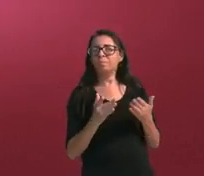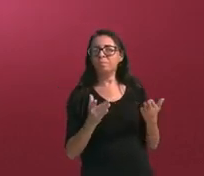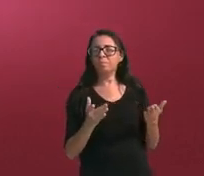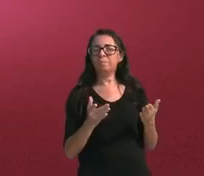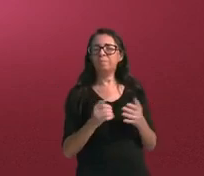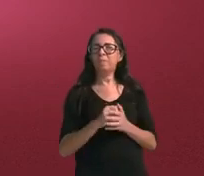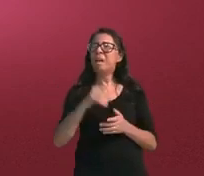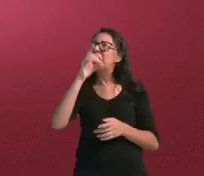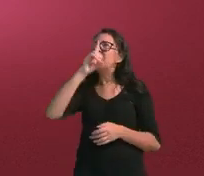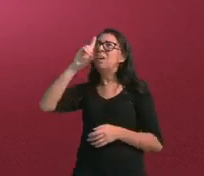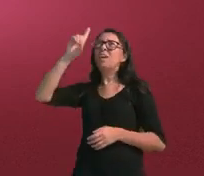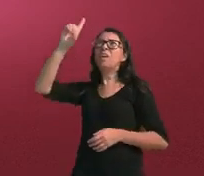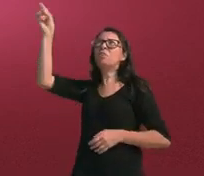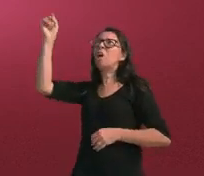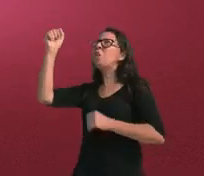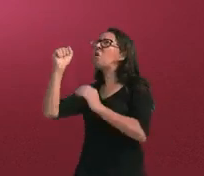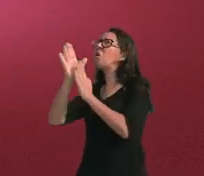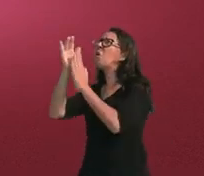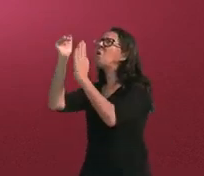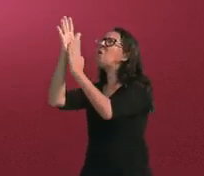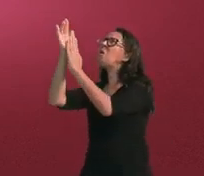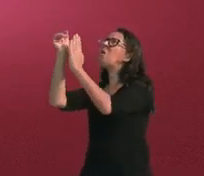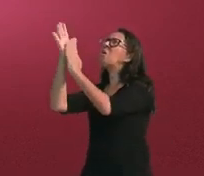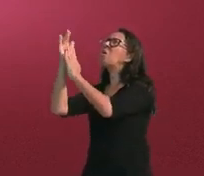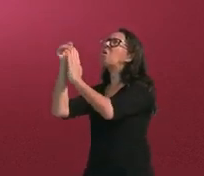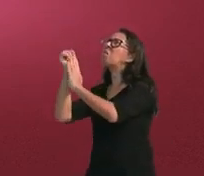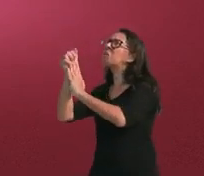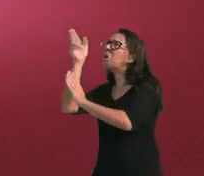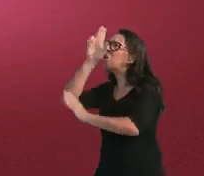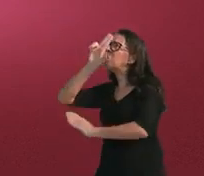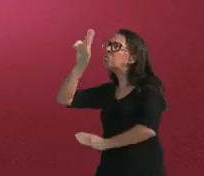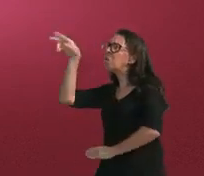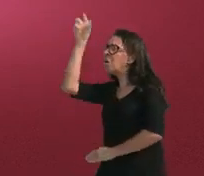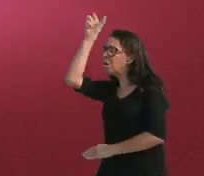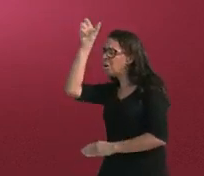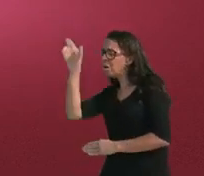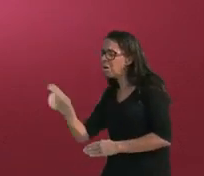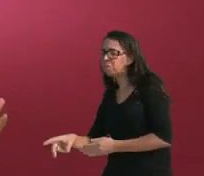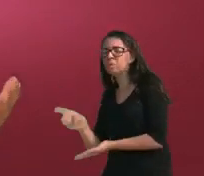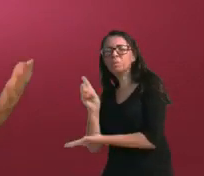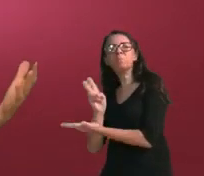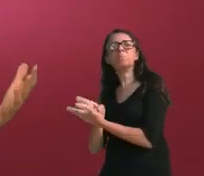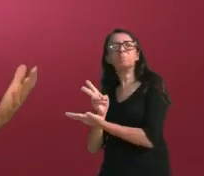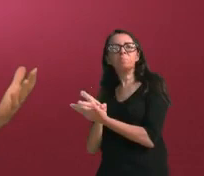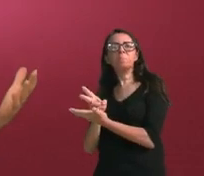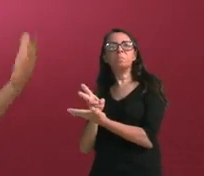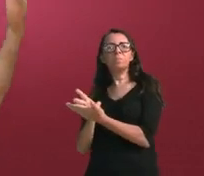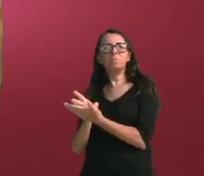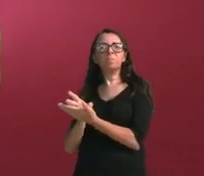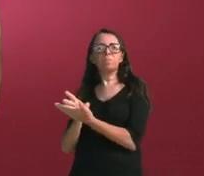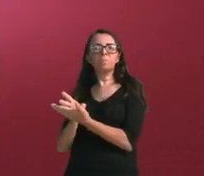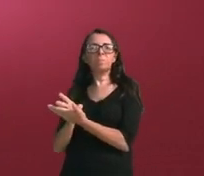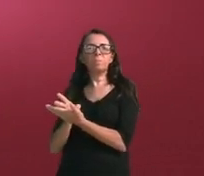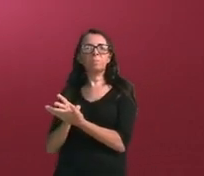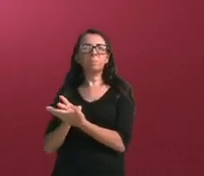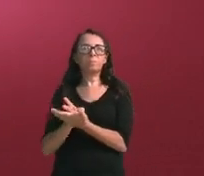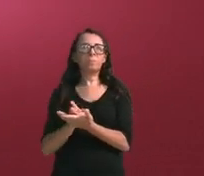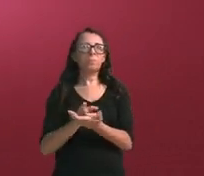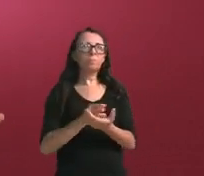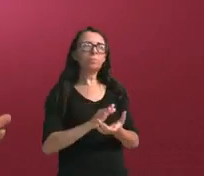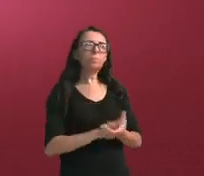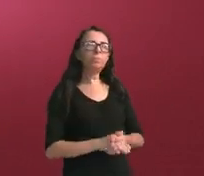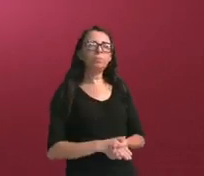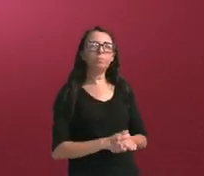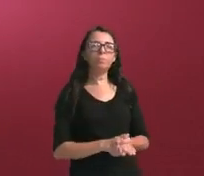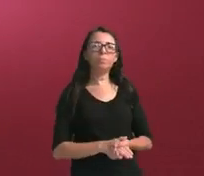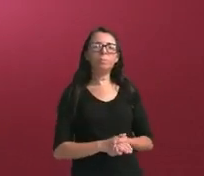Deus seja louvado. O que Jesus fazia? Ele dava glórias e graças a quem deu o poder a